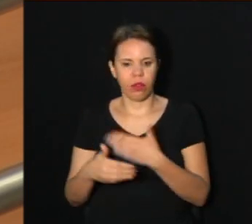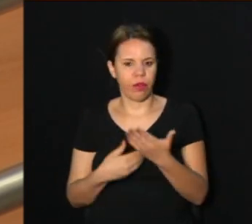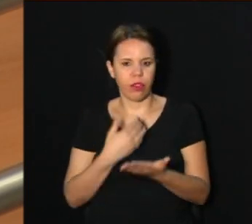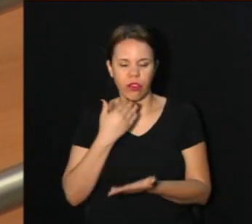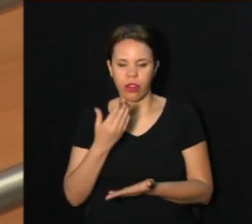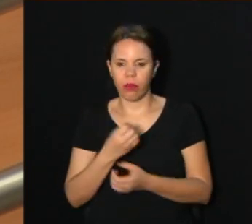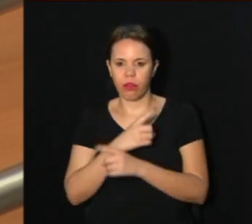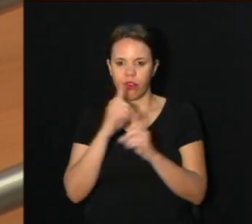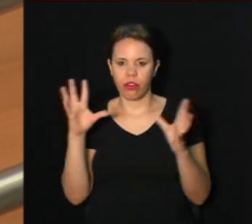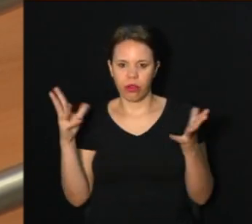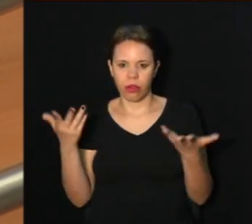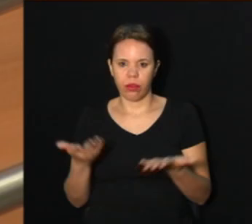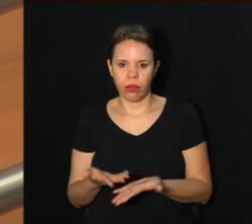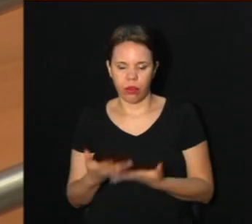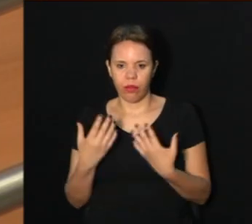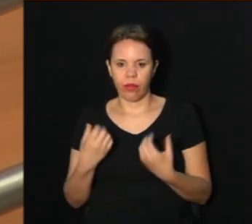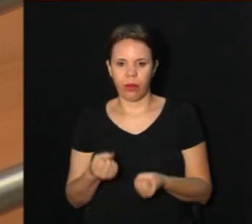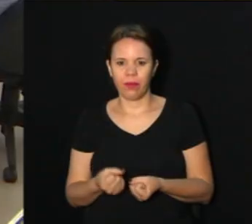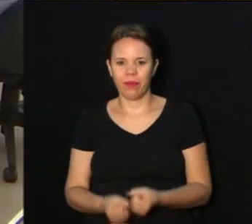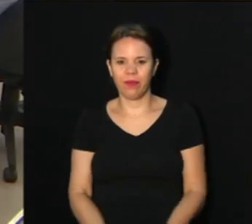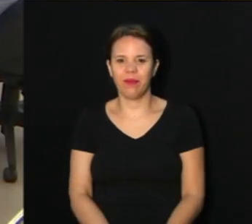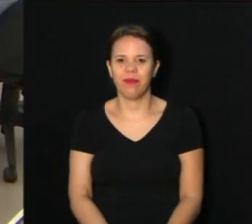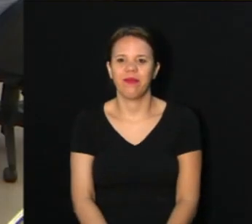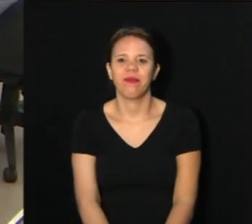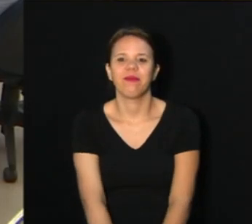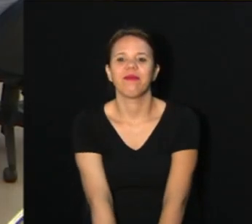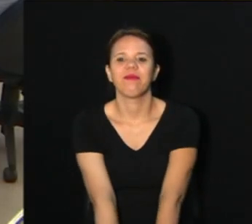dia a todos e vamos que vamos.